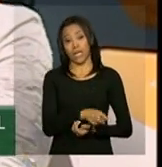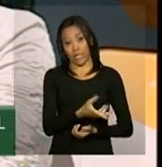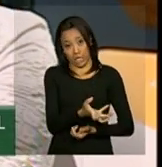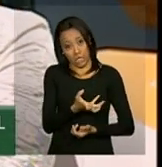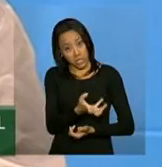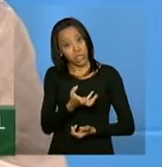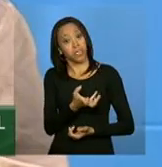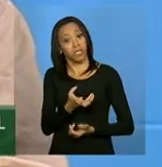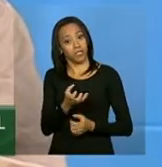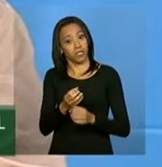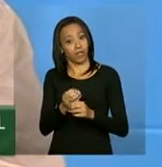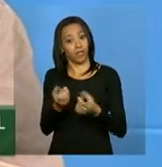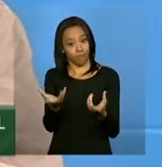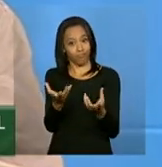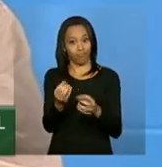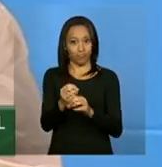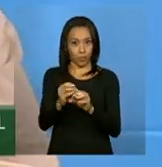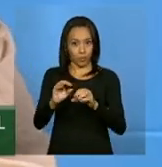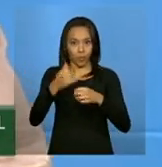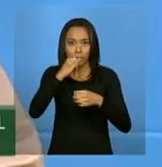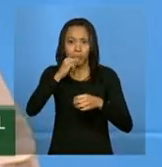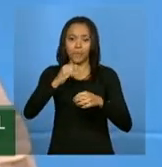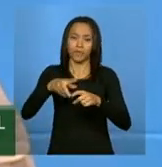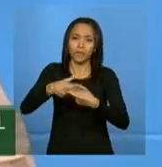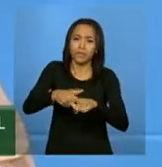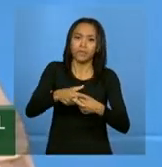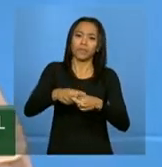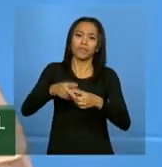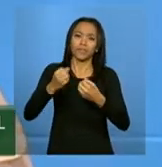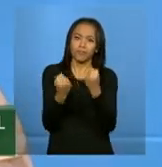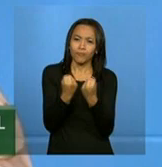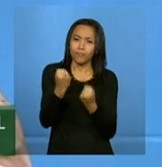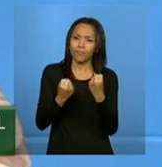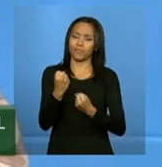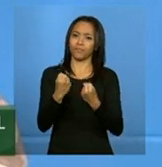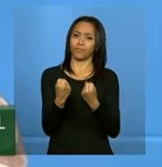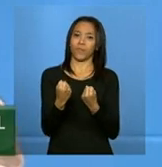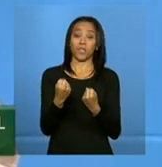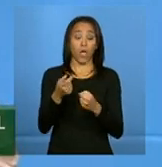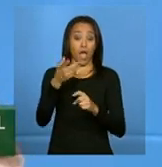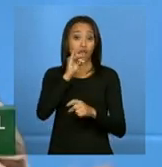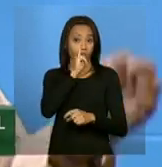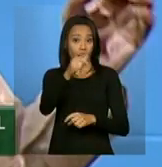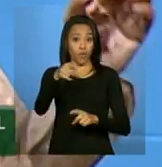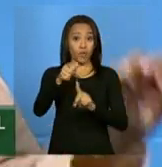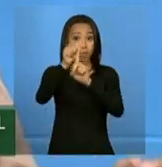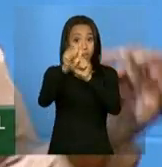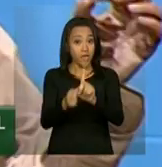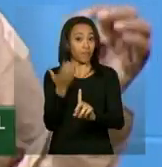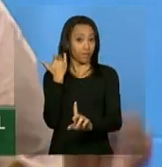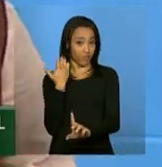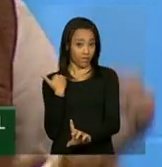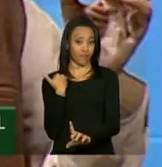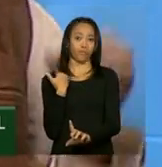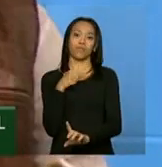queria ser um engenheiro mecânico. E aí eu vou contar para vocês que no mês passado, o Kinshu é o nome